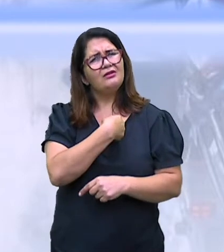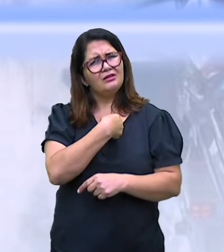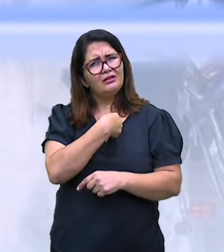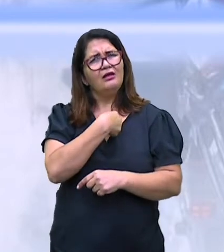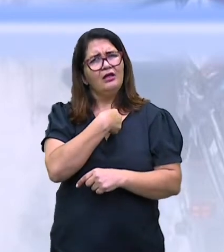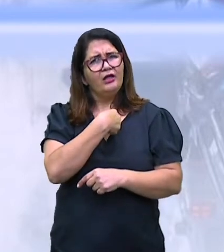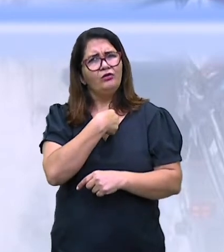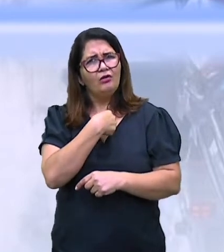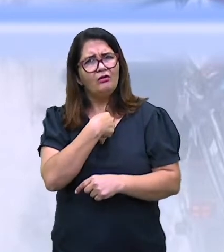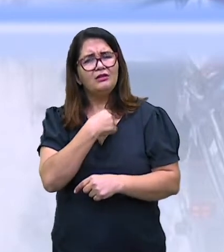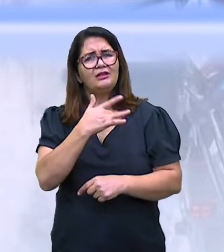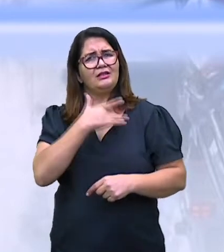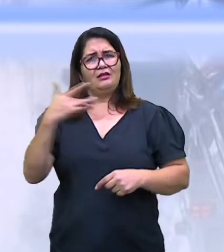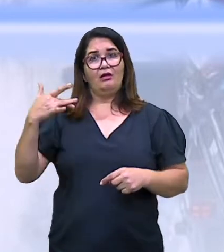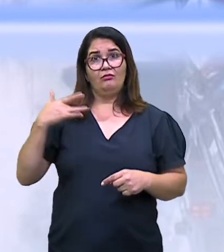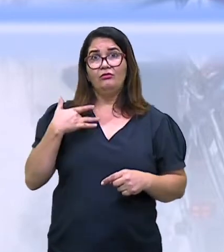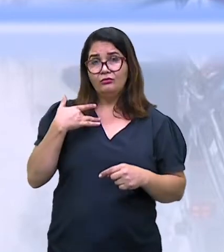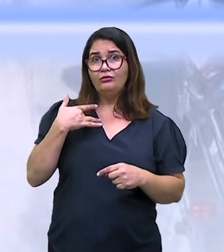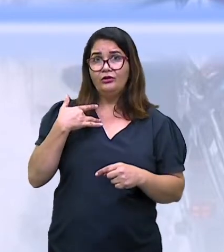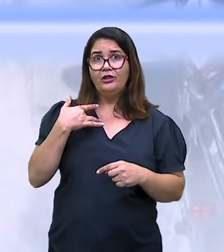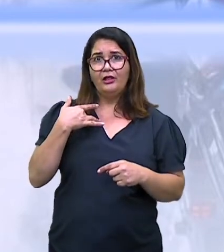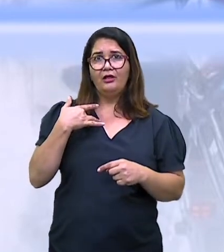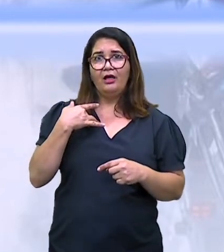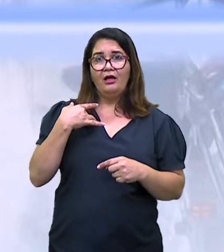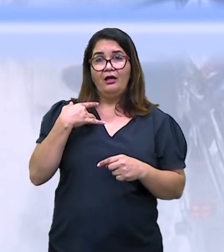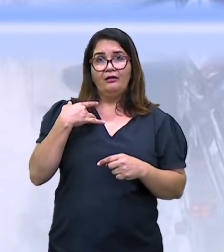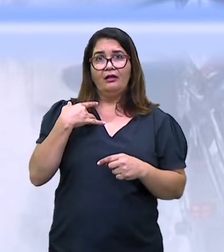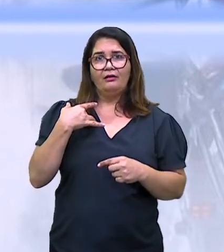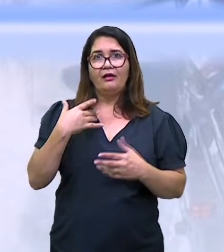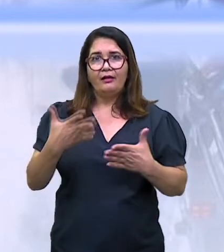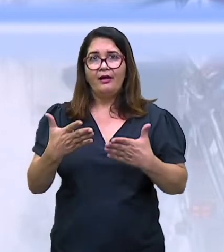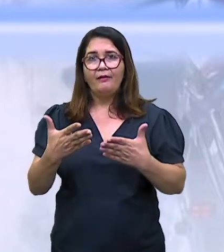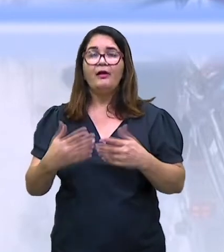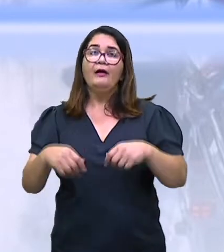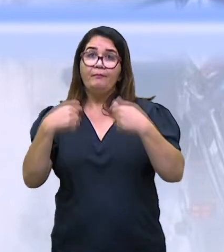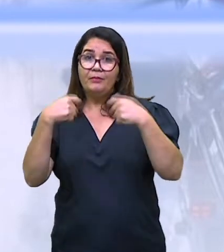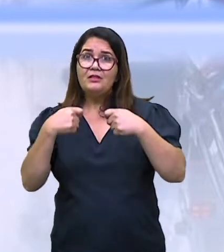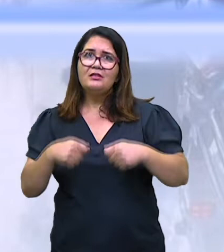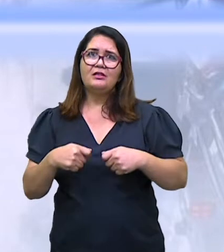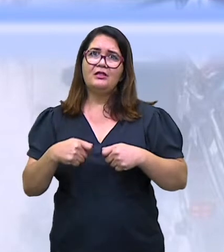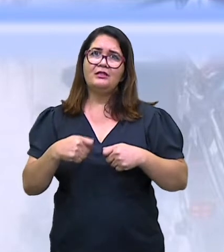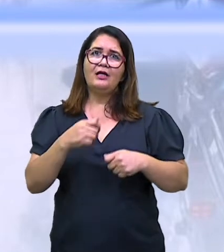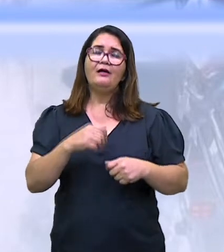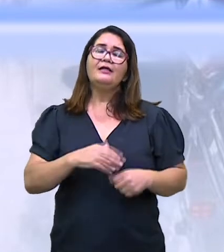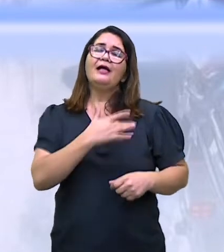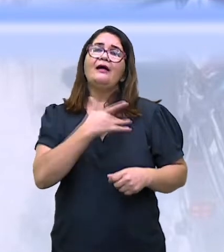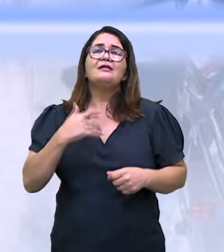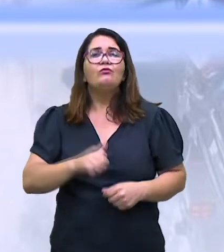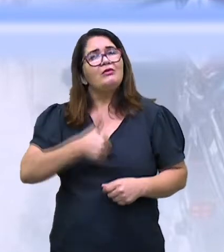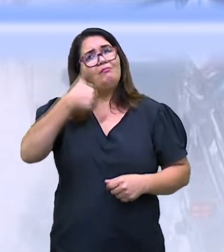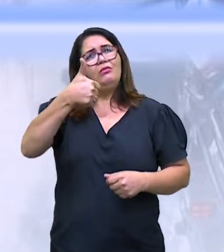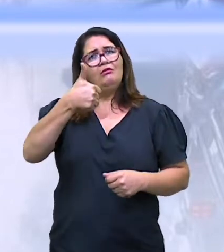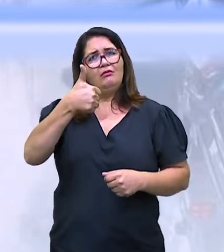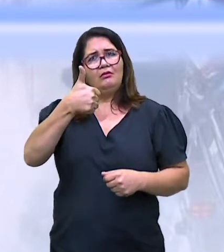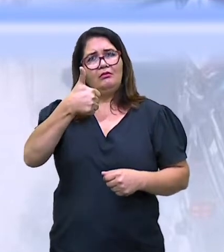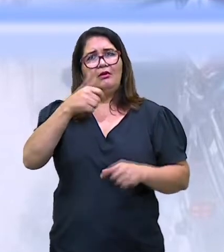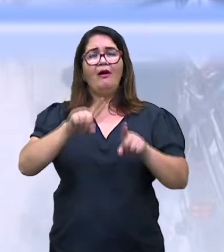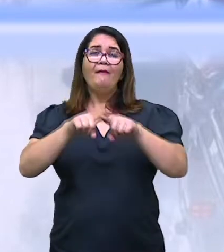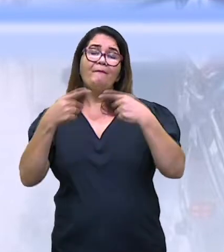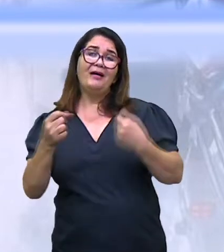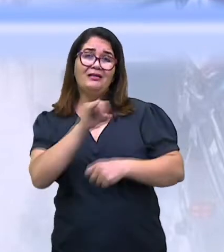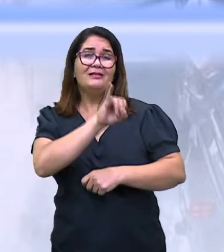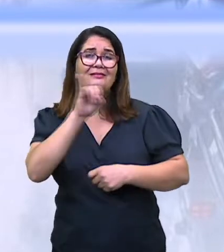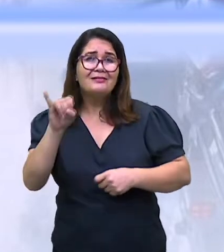Existem várias iniciativas governamentais para que aconteça uma diminuição do impacto